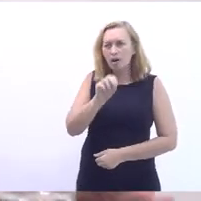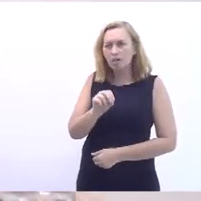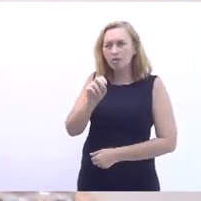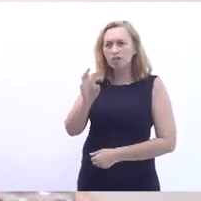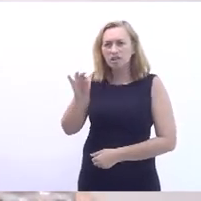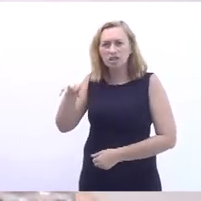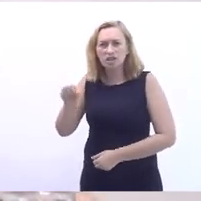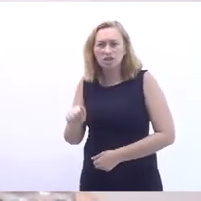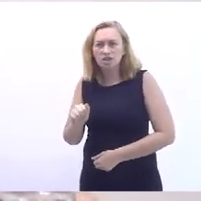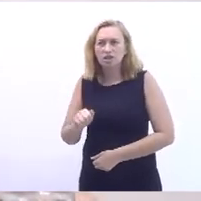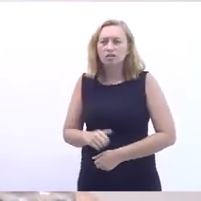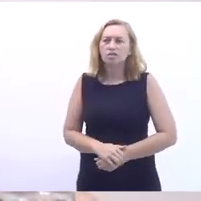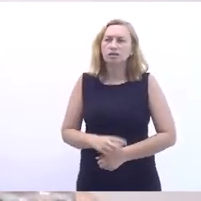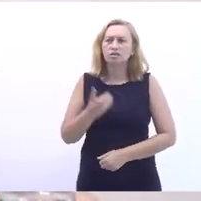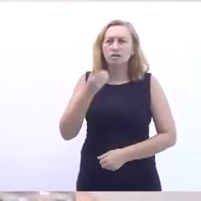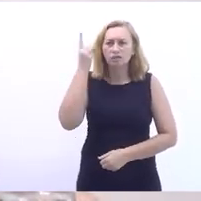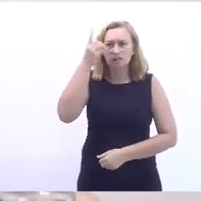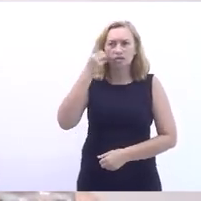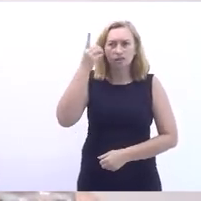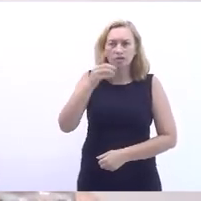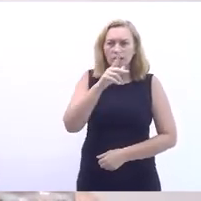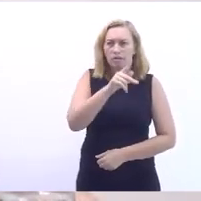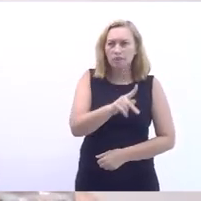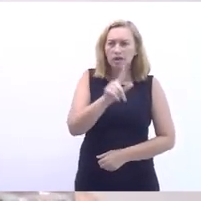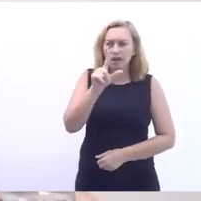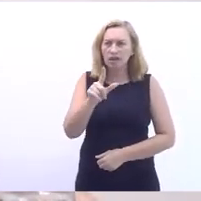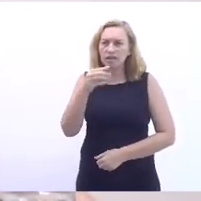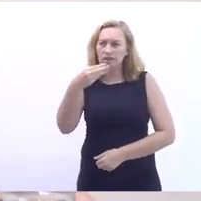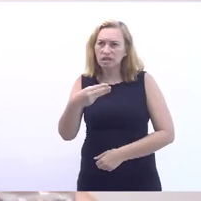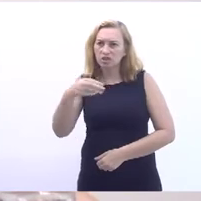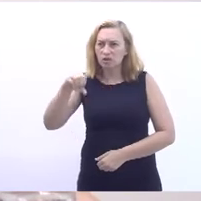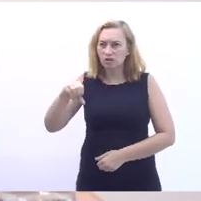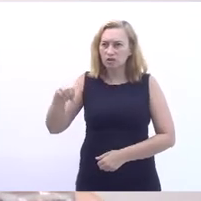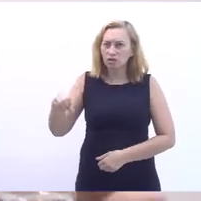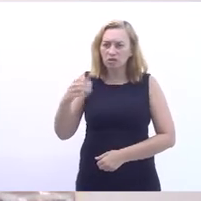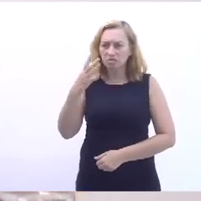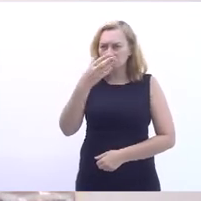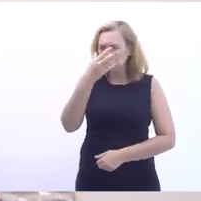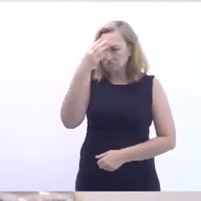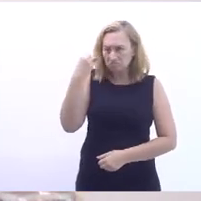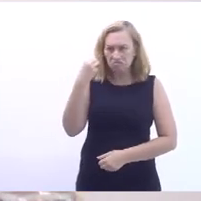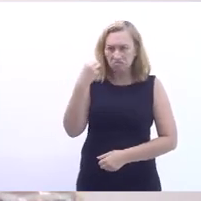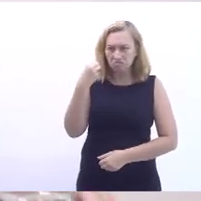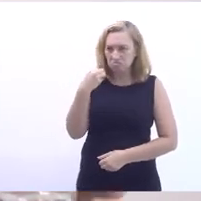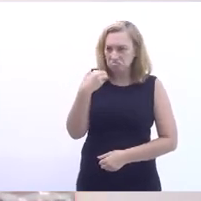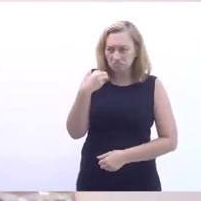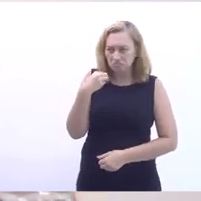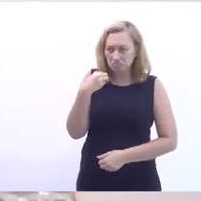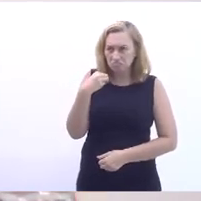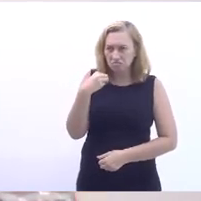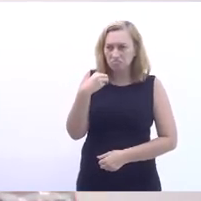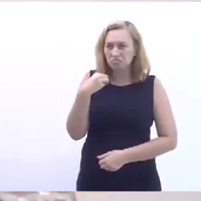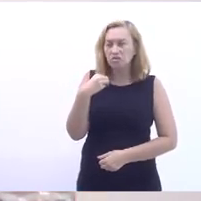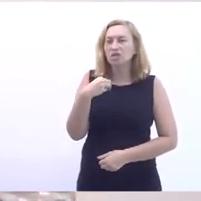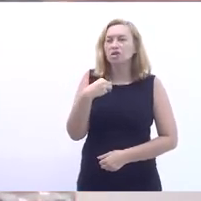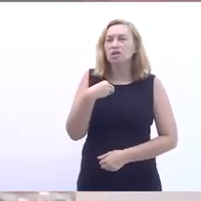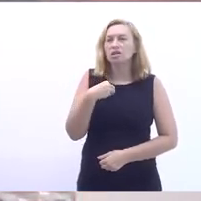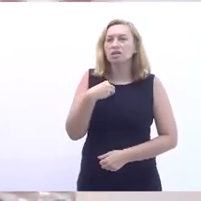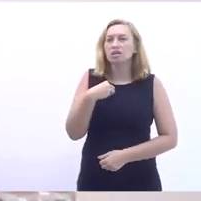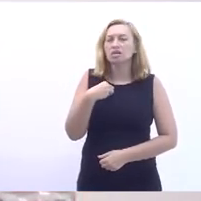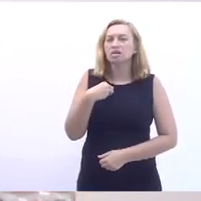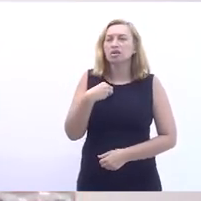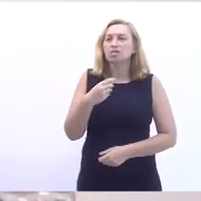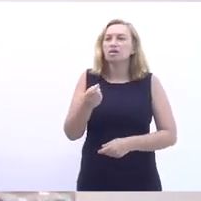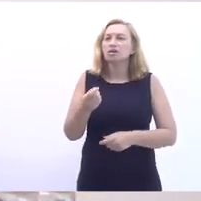a respeito Deputado Paulo Teixeira a respeito do pai de 399 que para quem não sabe é o projeto de lei que quer regular a maconha